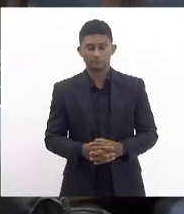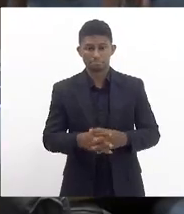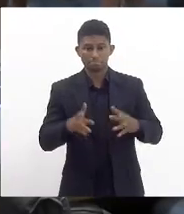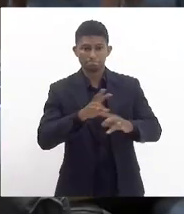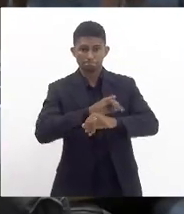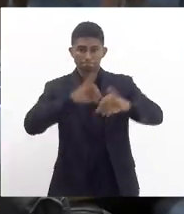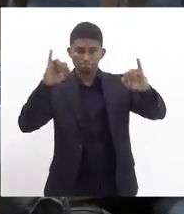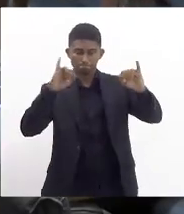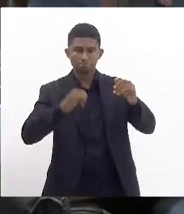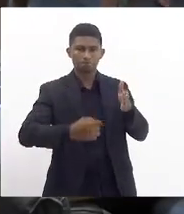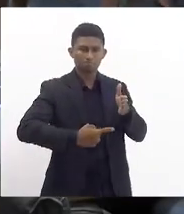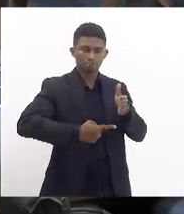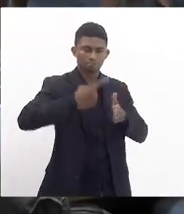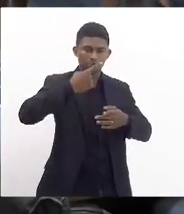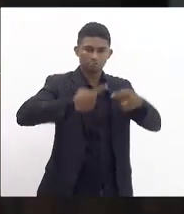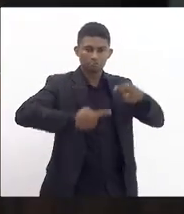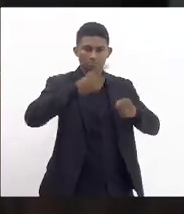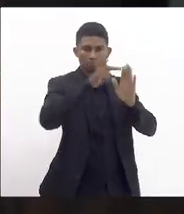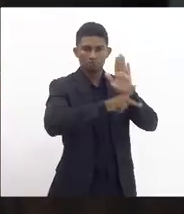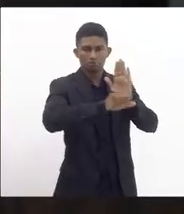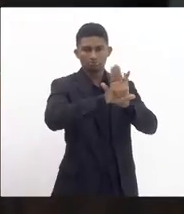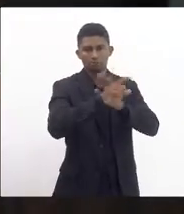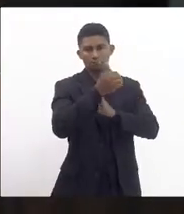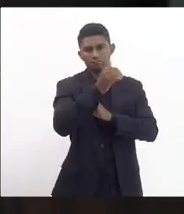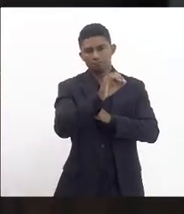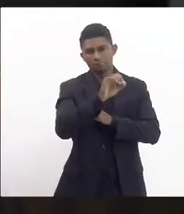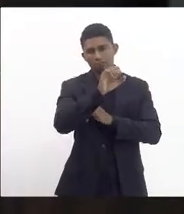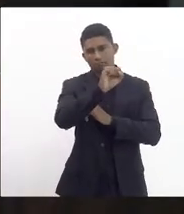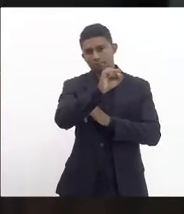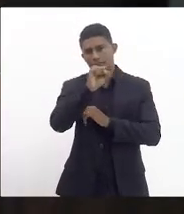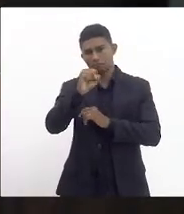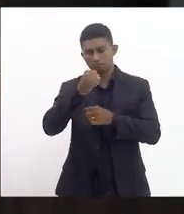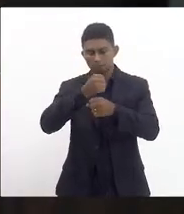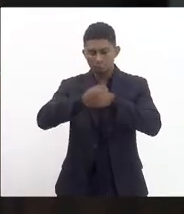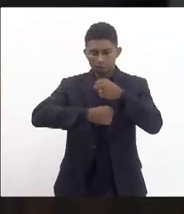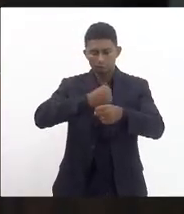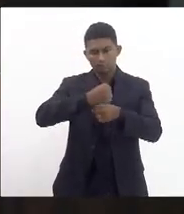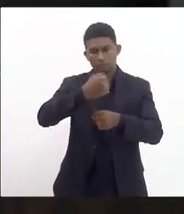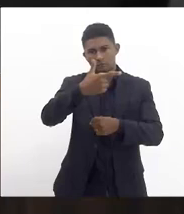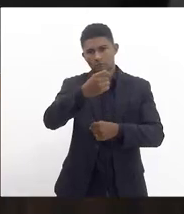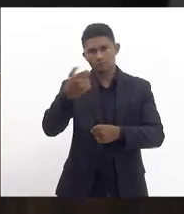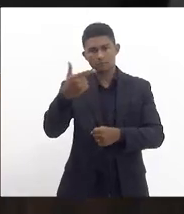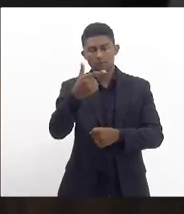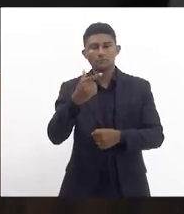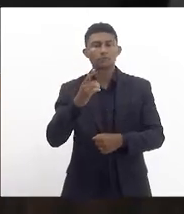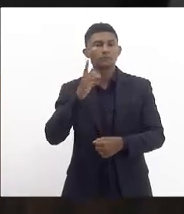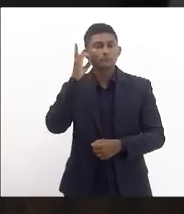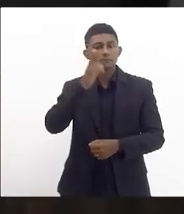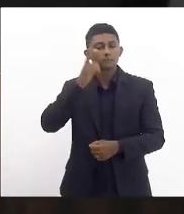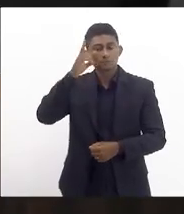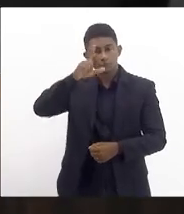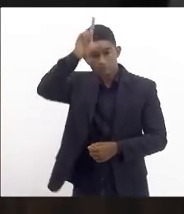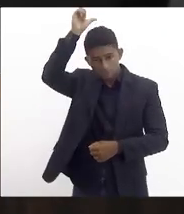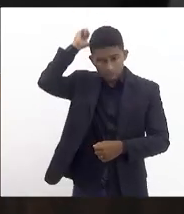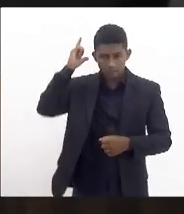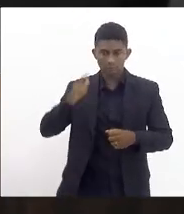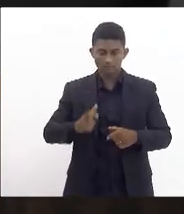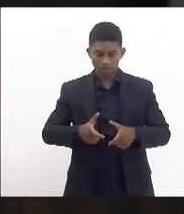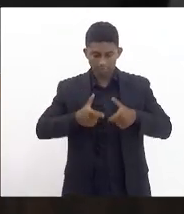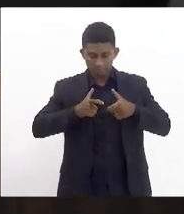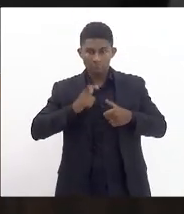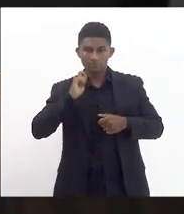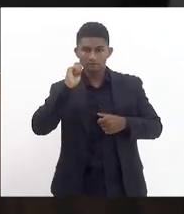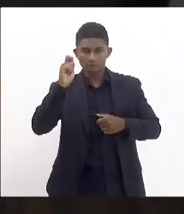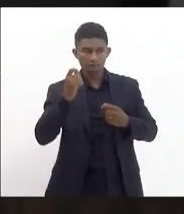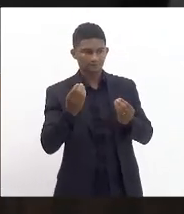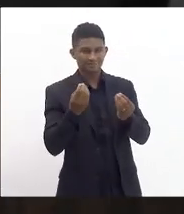Anuncio em discussão única projeto de resolução 1088/22. De autoria do deputado Luiz Paulo, concede medalha Tiradentes, respectivo